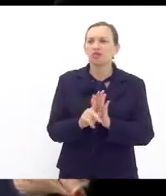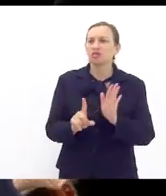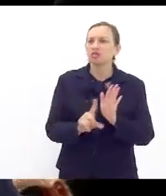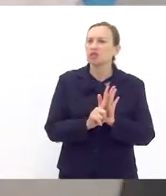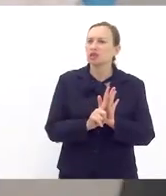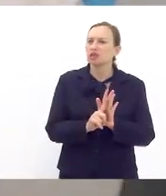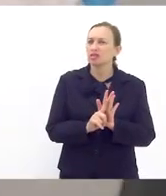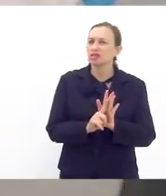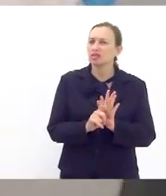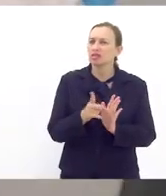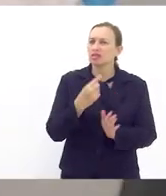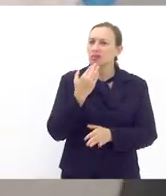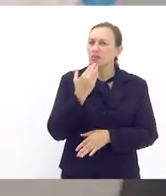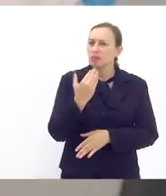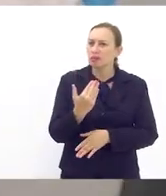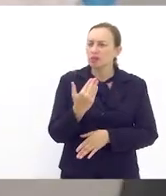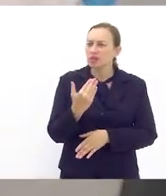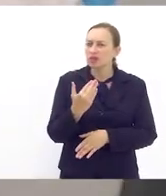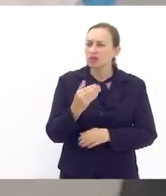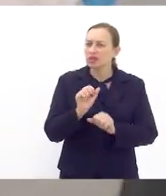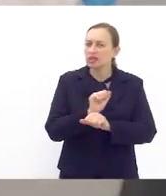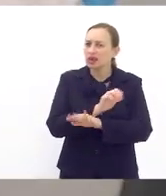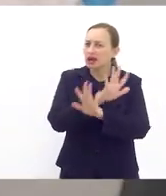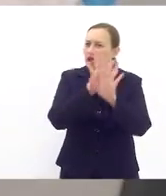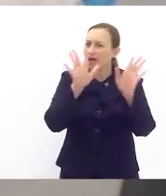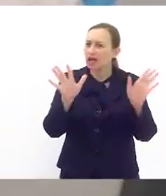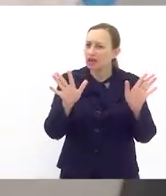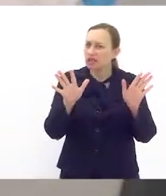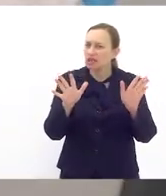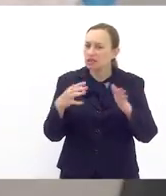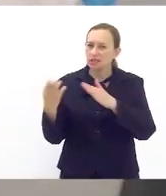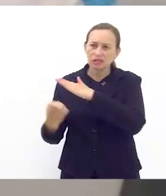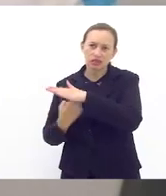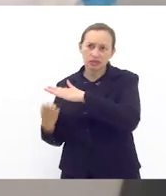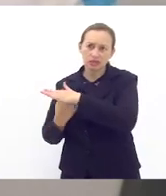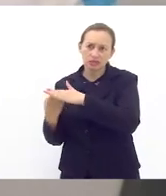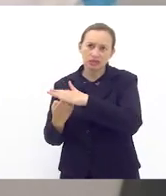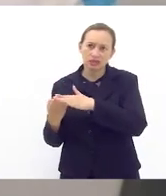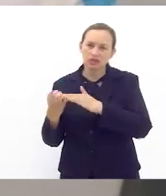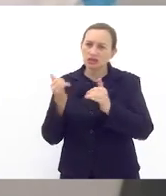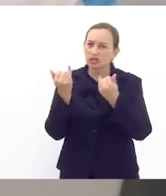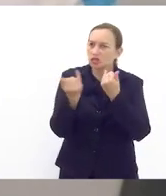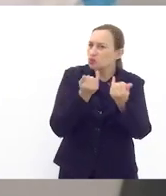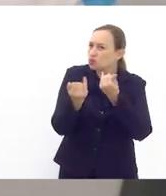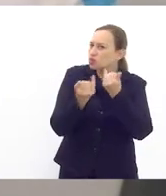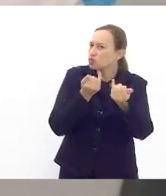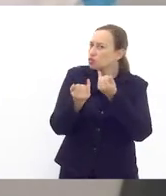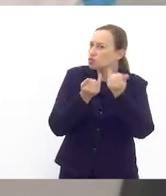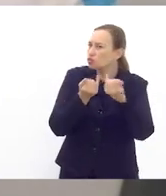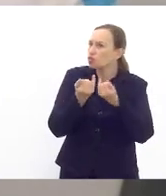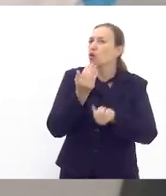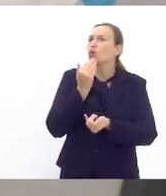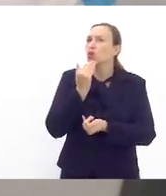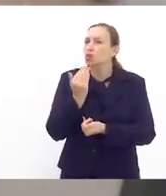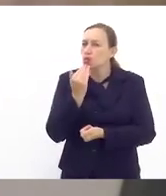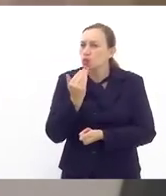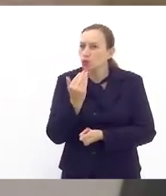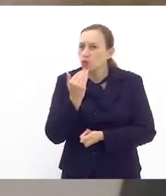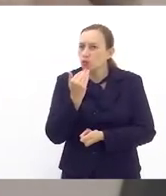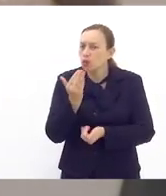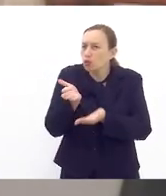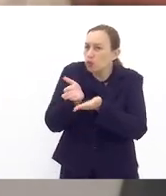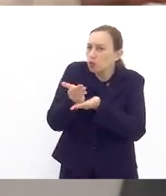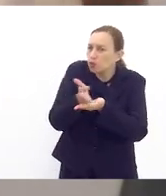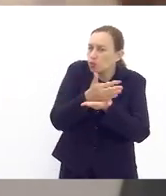lei em que a gente solicita transparência pelas concessionárias dos dados né e dos requisitos para pro